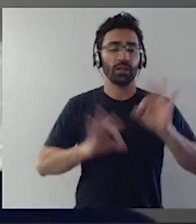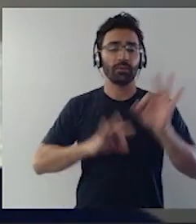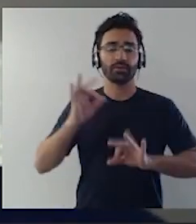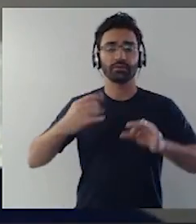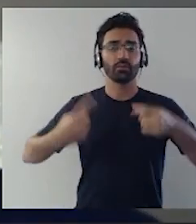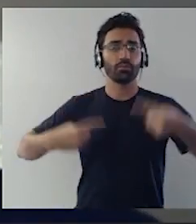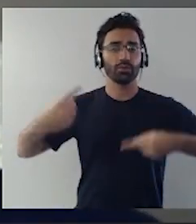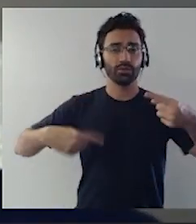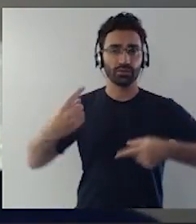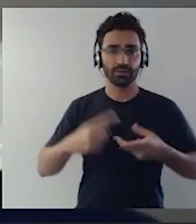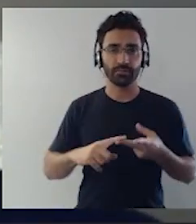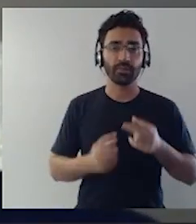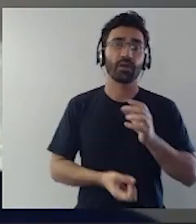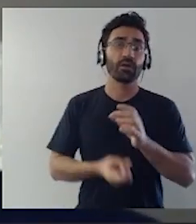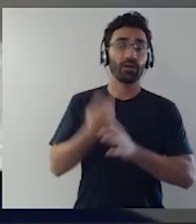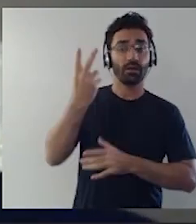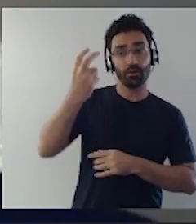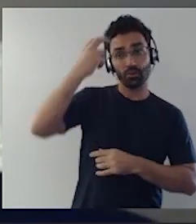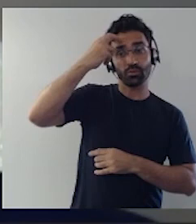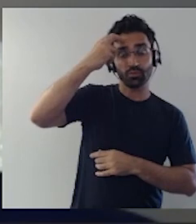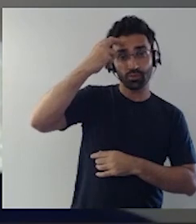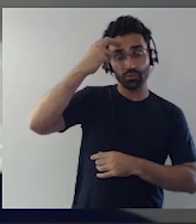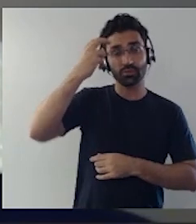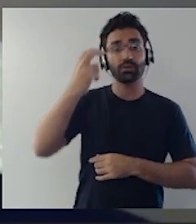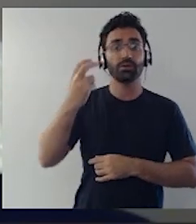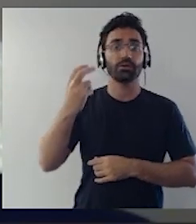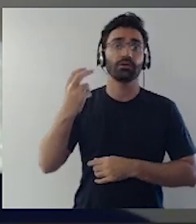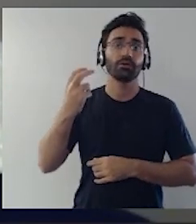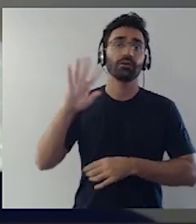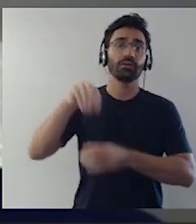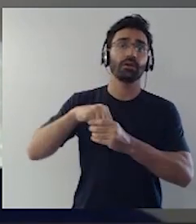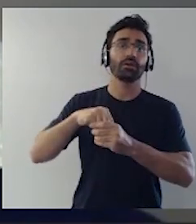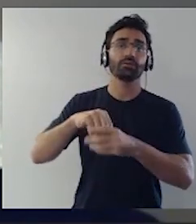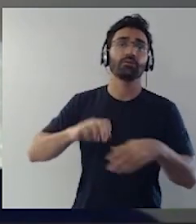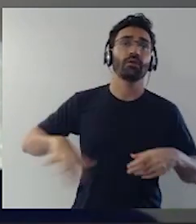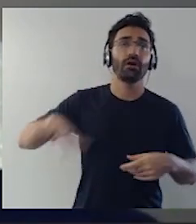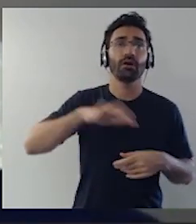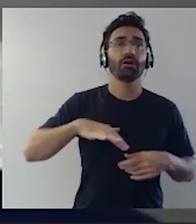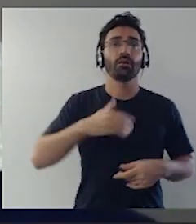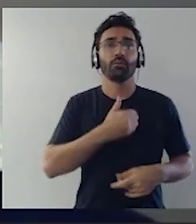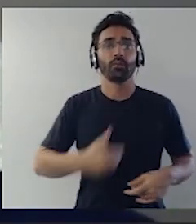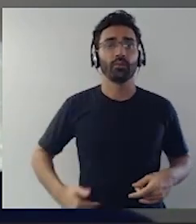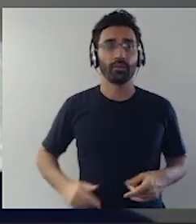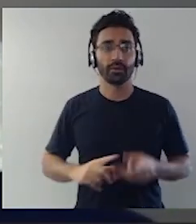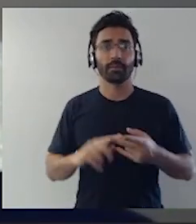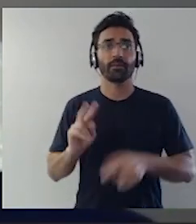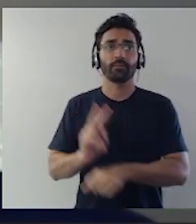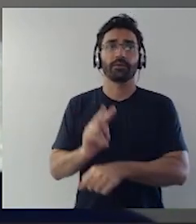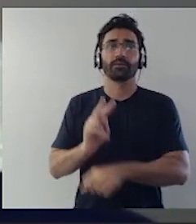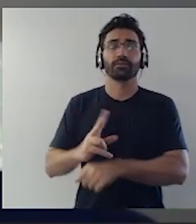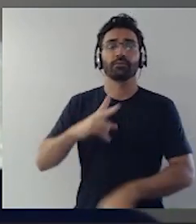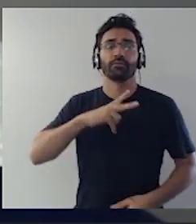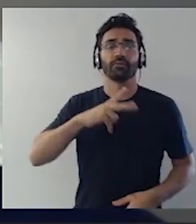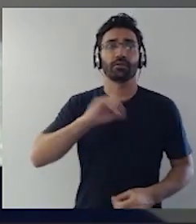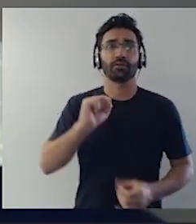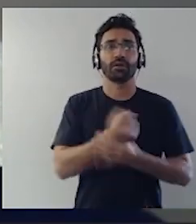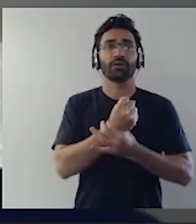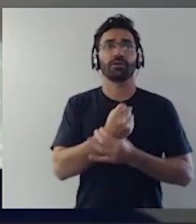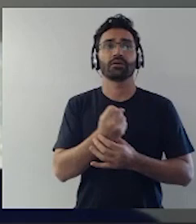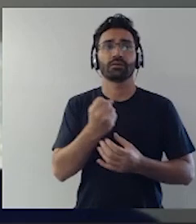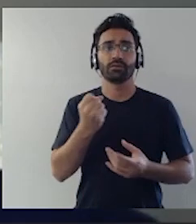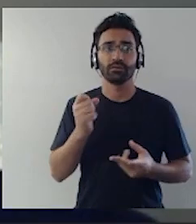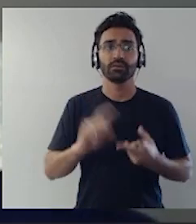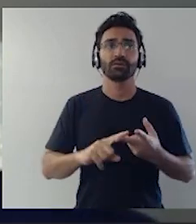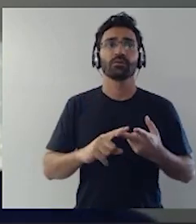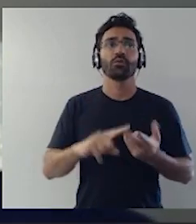públicas. Criação de uma cultura orientada a dados no setor público. Proteção da privacidade e garantia de segurança.